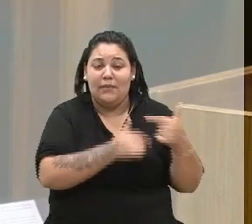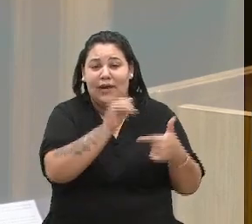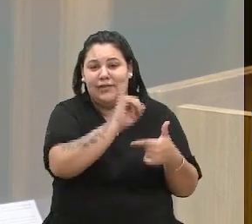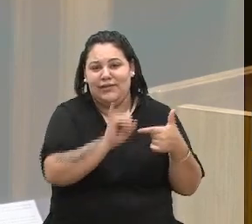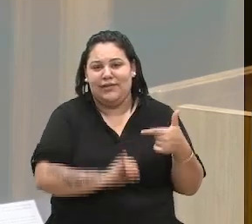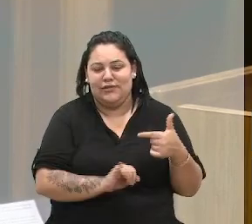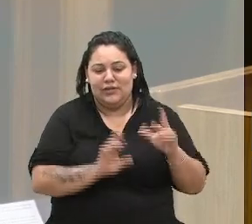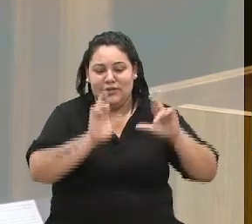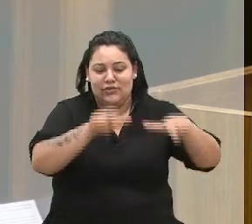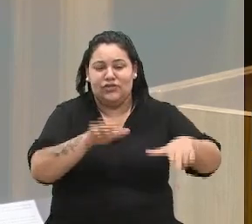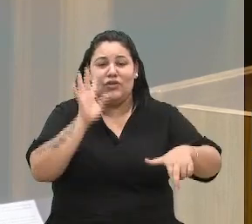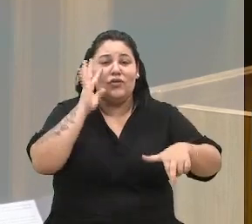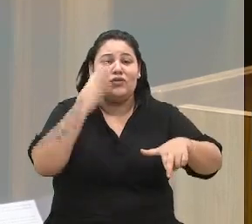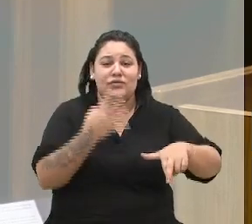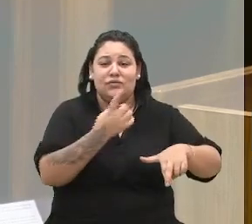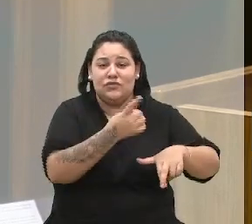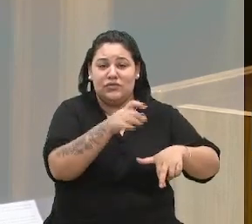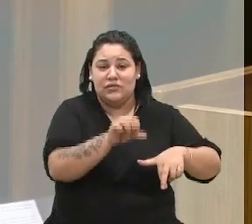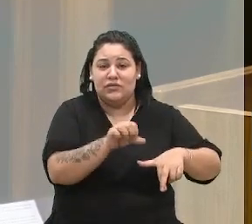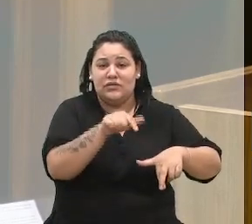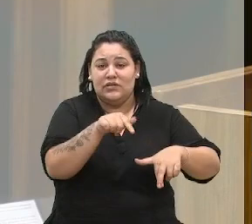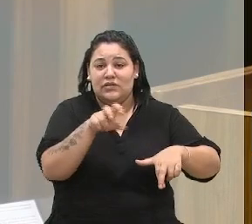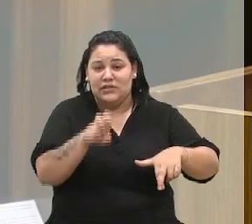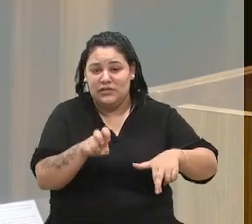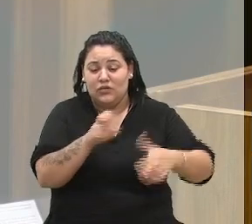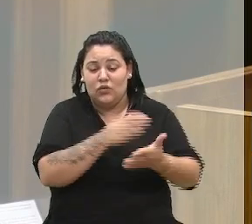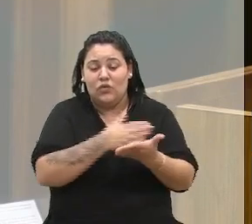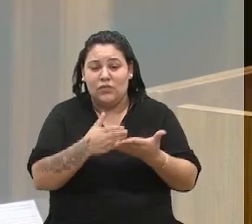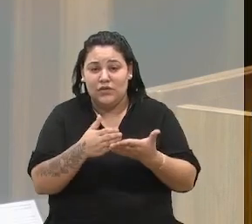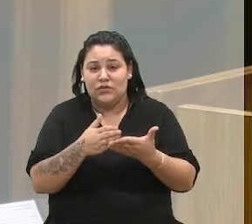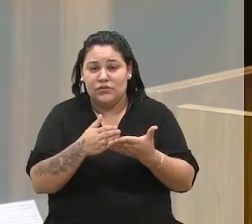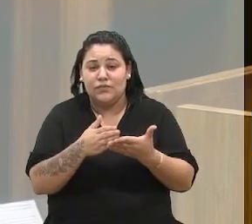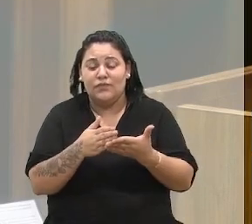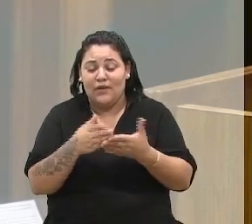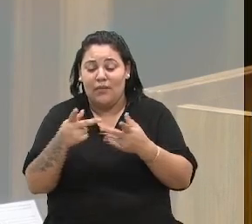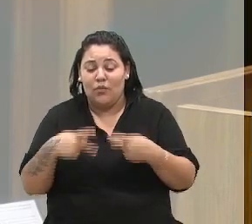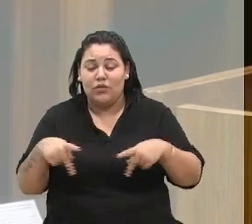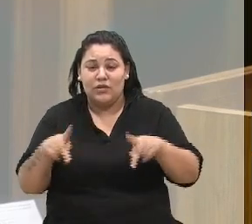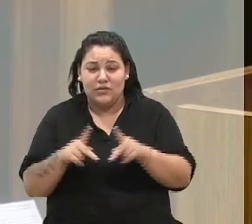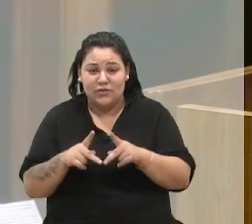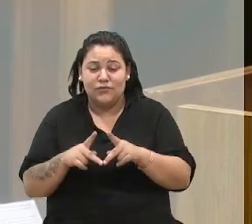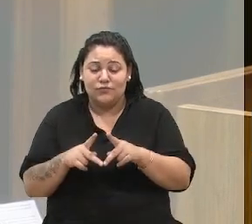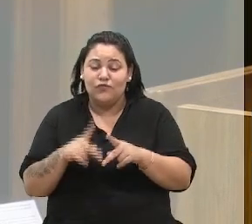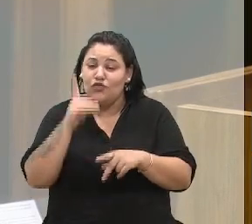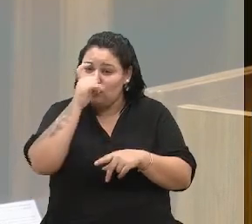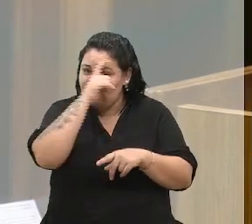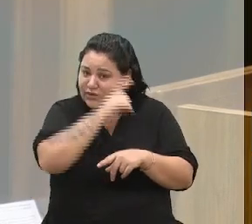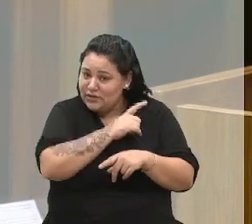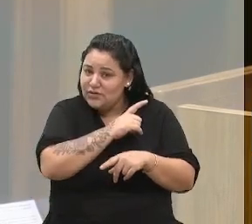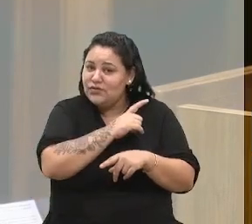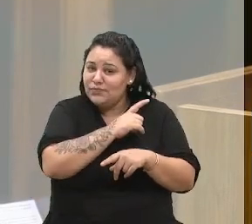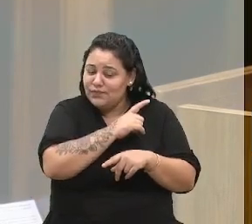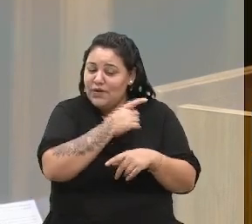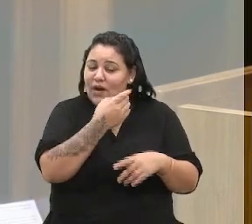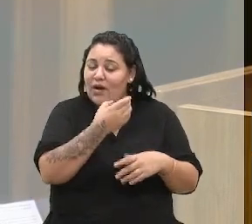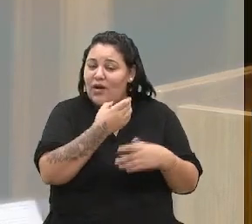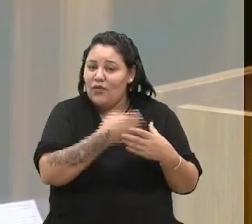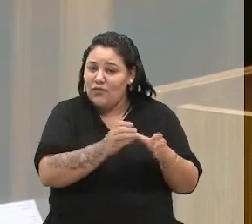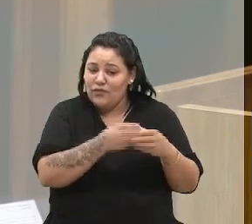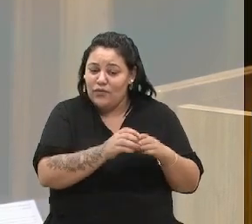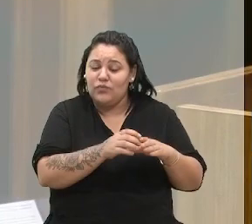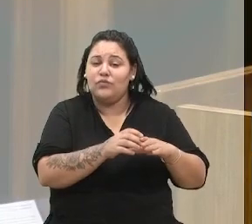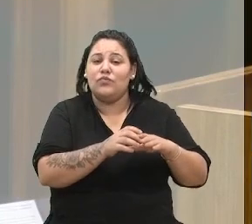partir de 1875. O início do povoamento foi naturalmente difícil, sendo uma área de espessa